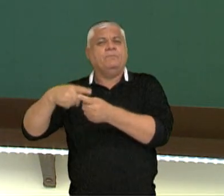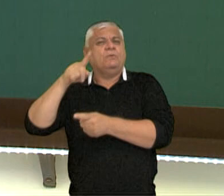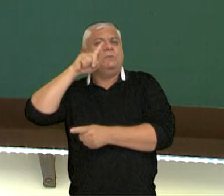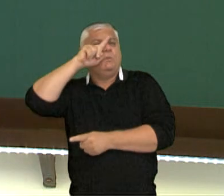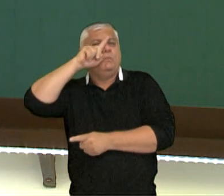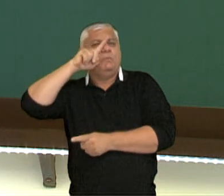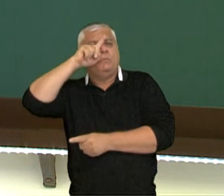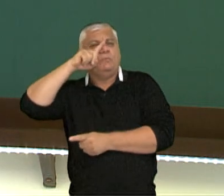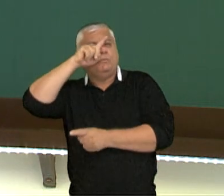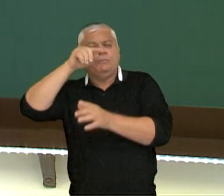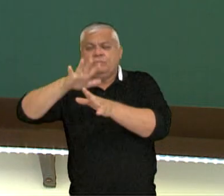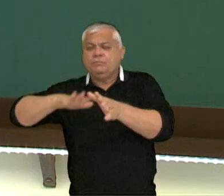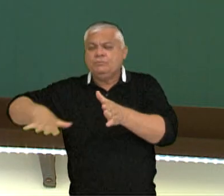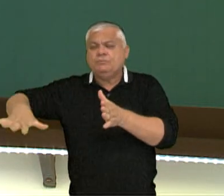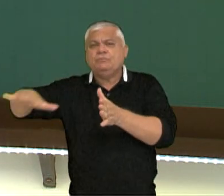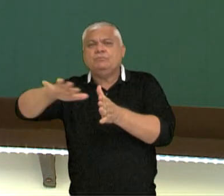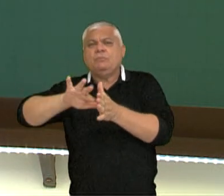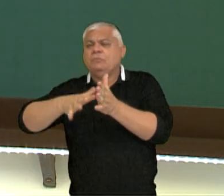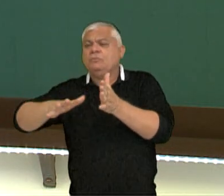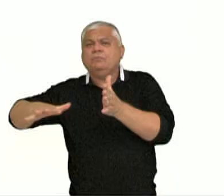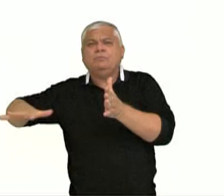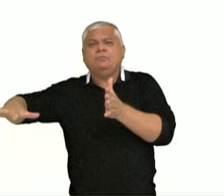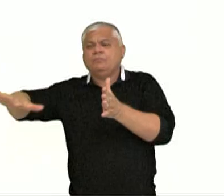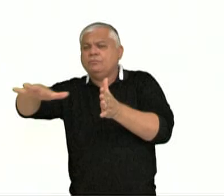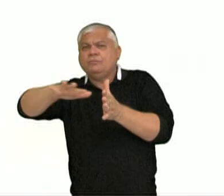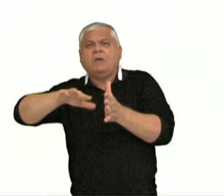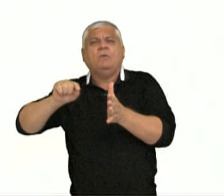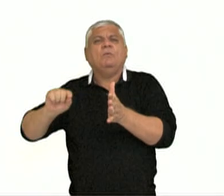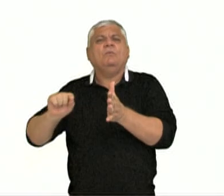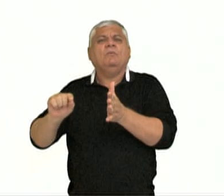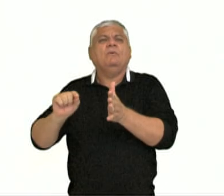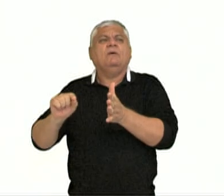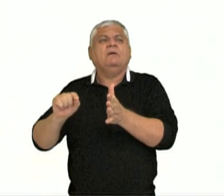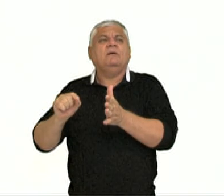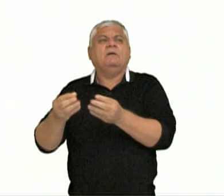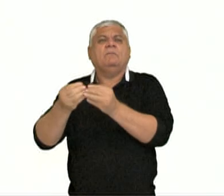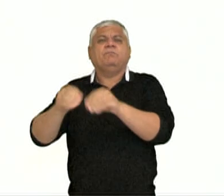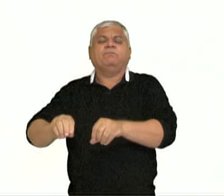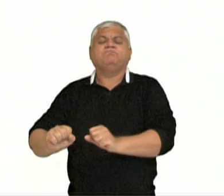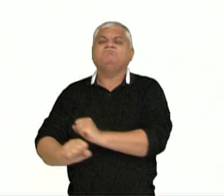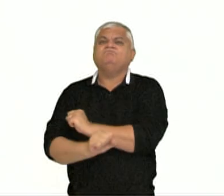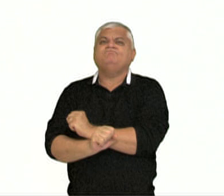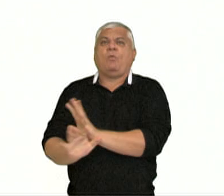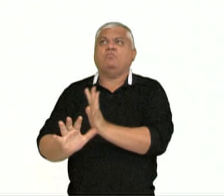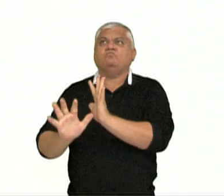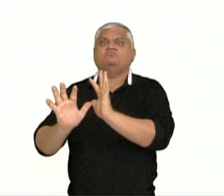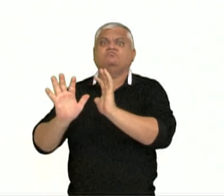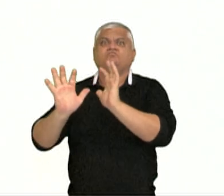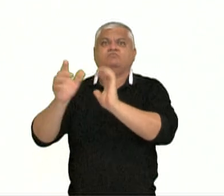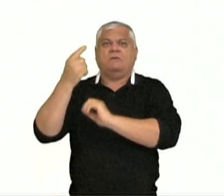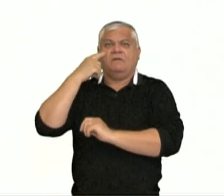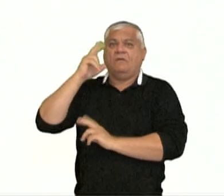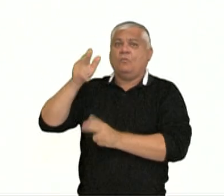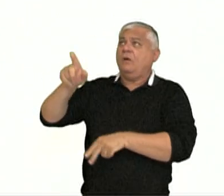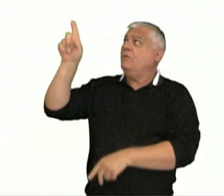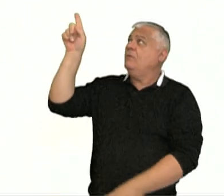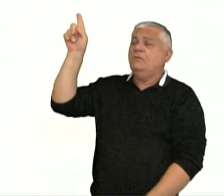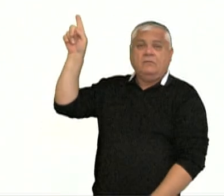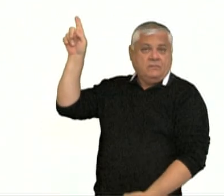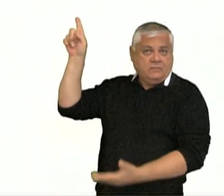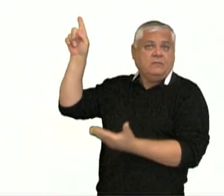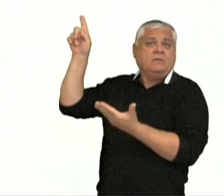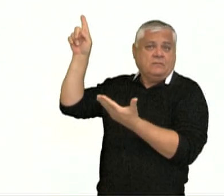riscos quando essa atividade é desenvolvida? Porque podem acontecer acidentes como esse que a imagem traz para nós,